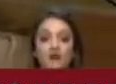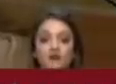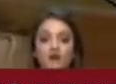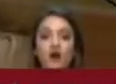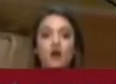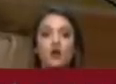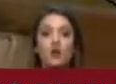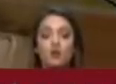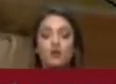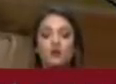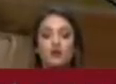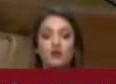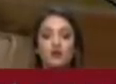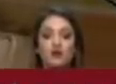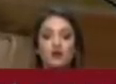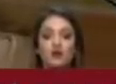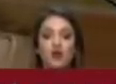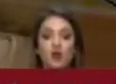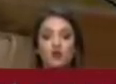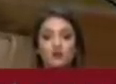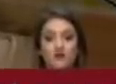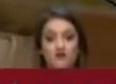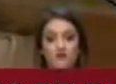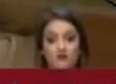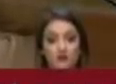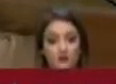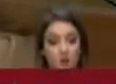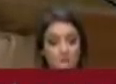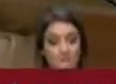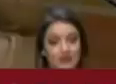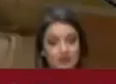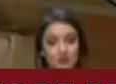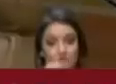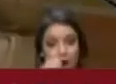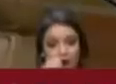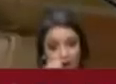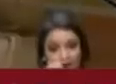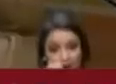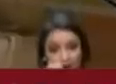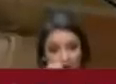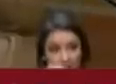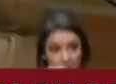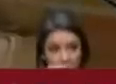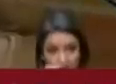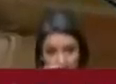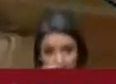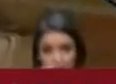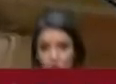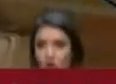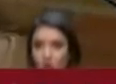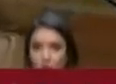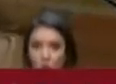general Girão foi todo pichado, todinho pichado, e quebraram coisas dentro do gabinete do general Girão. Isso só está acontecendo